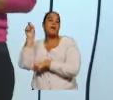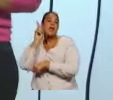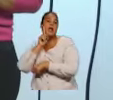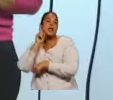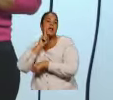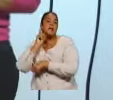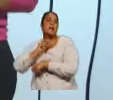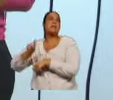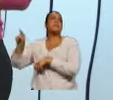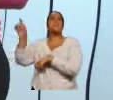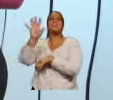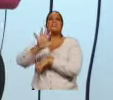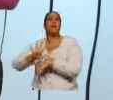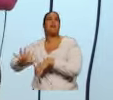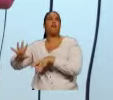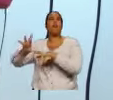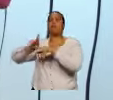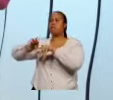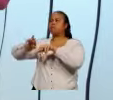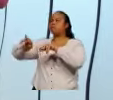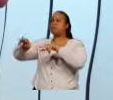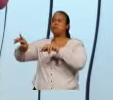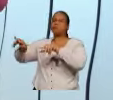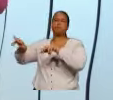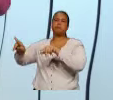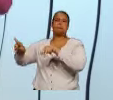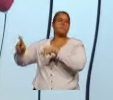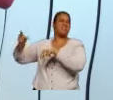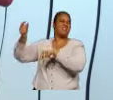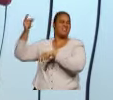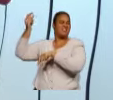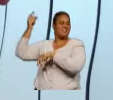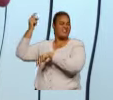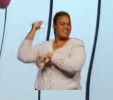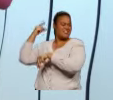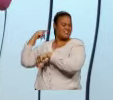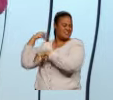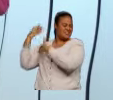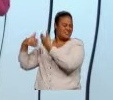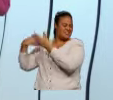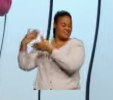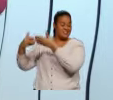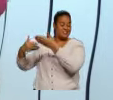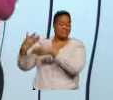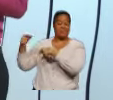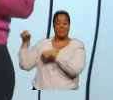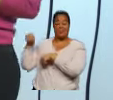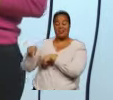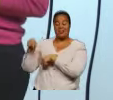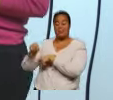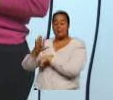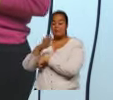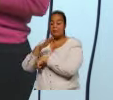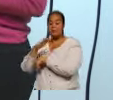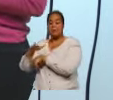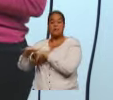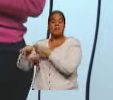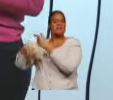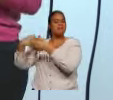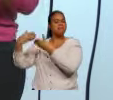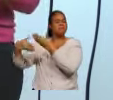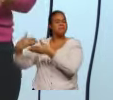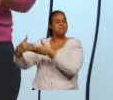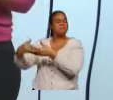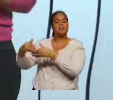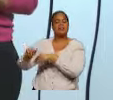com isso né são países que têm uma população antiga já passou por todos os estágios da transição demográfica que a gente vai falar numa próxima